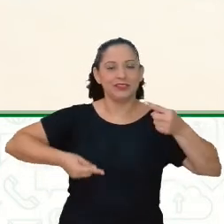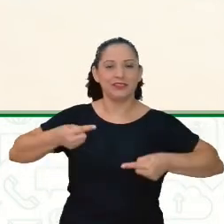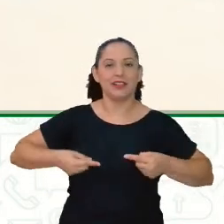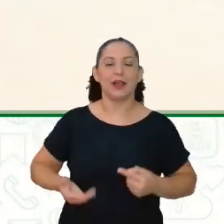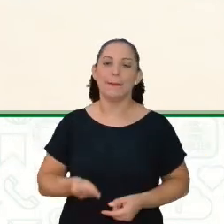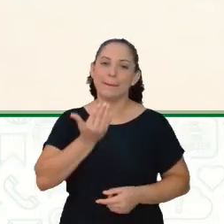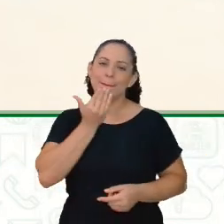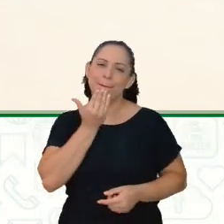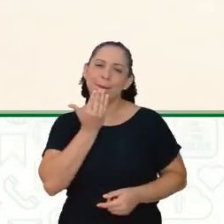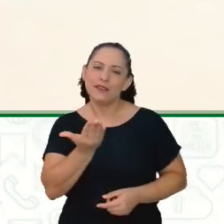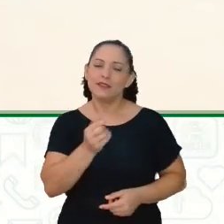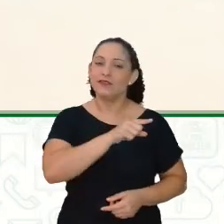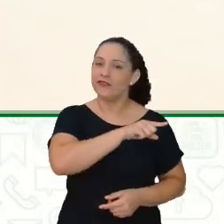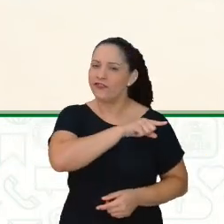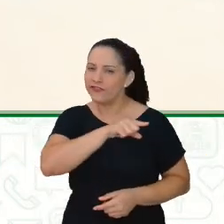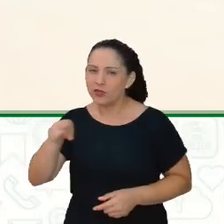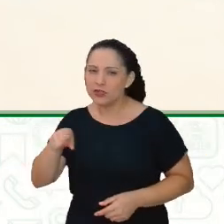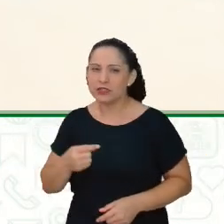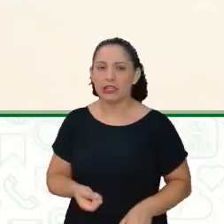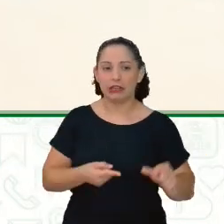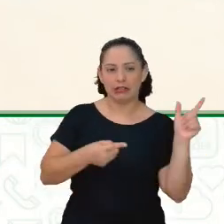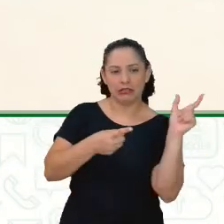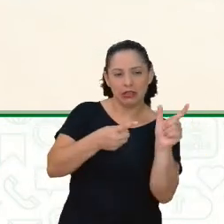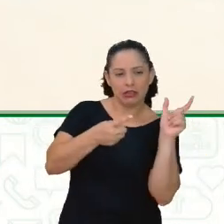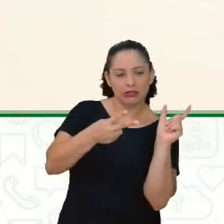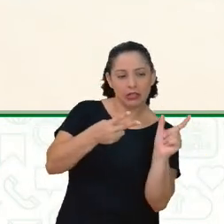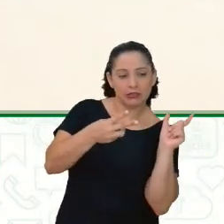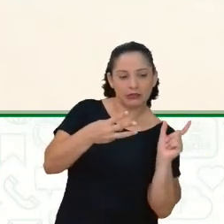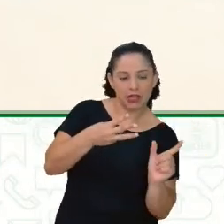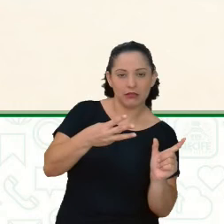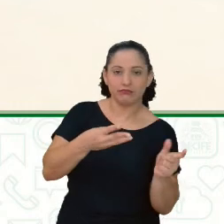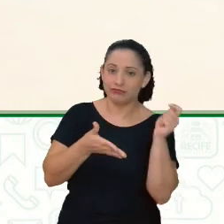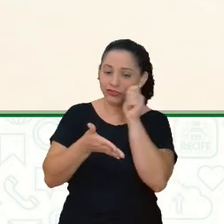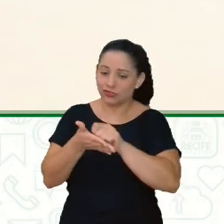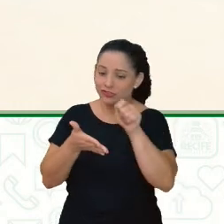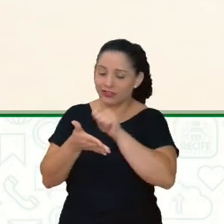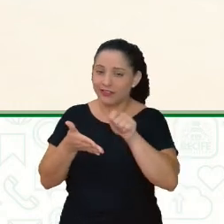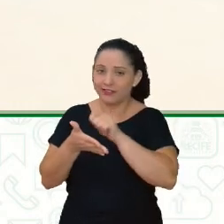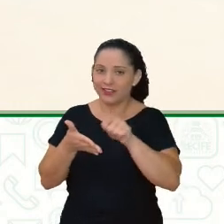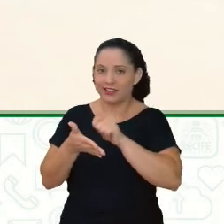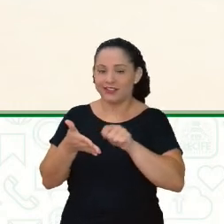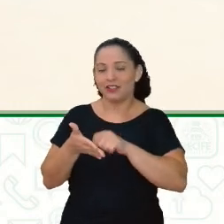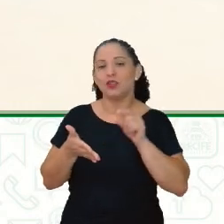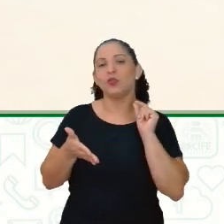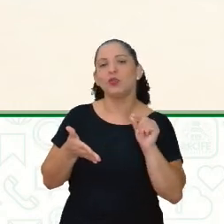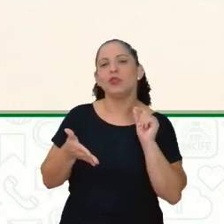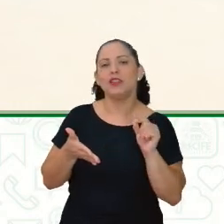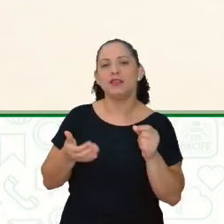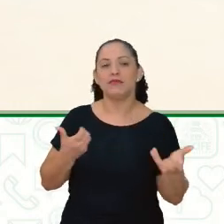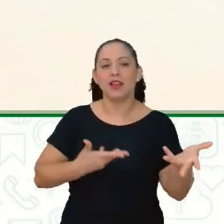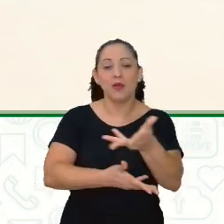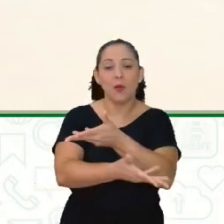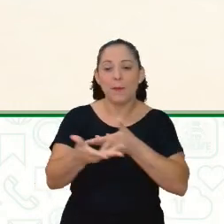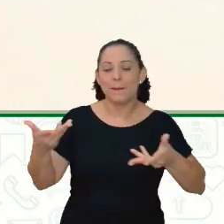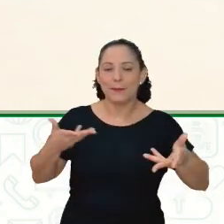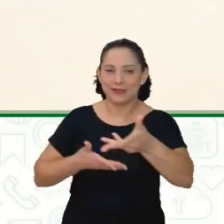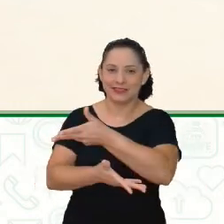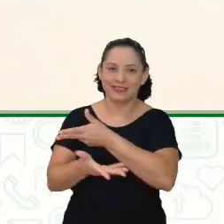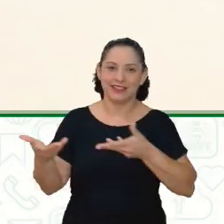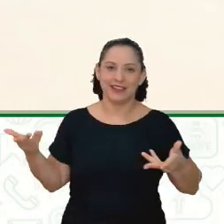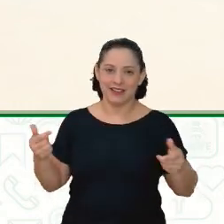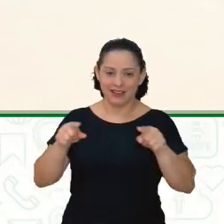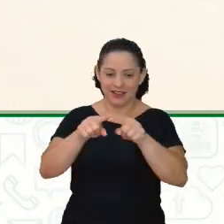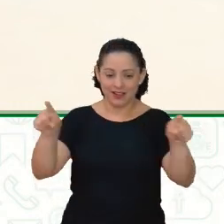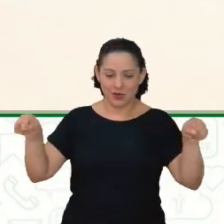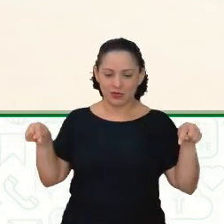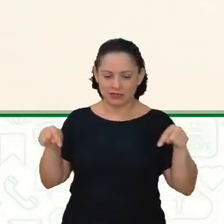quero que você, pensando nessas 3 palavras, diga para mim, escreva no caderno um parágrafo E aí compartilhe com a sua